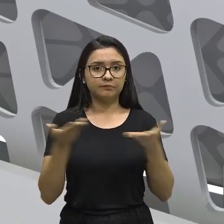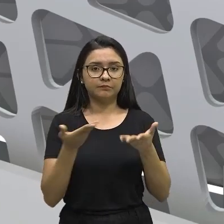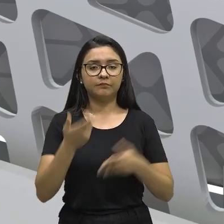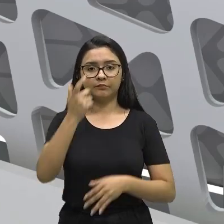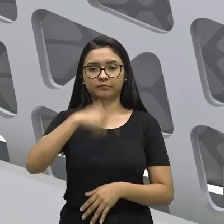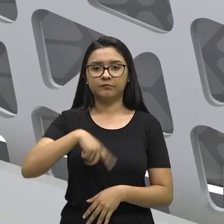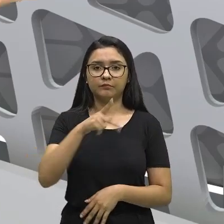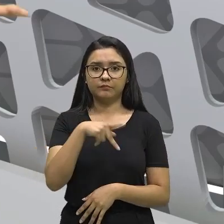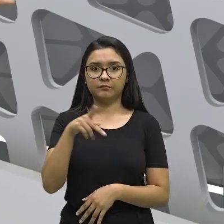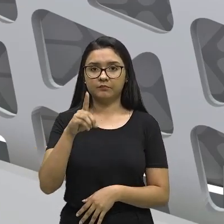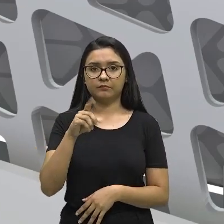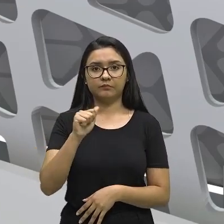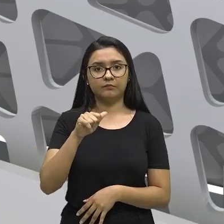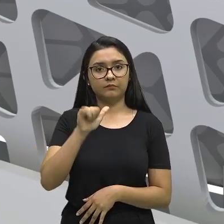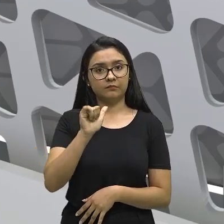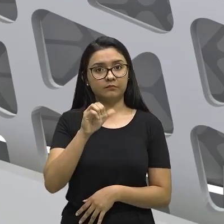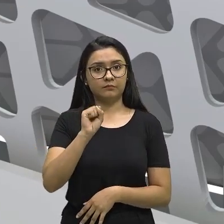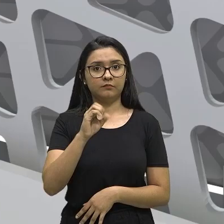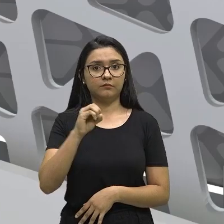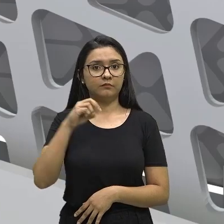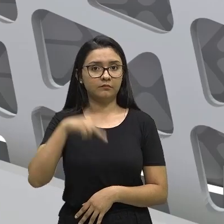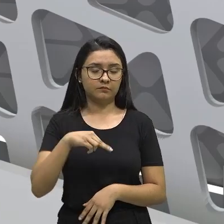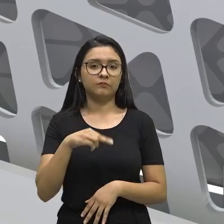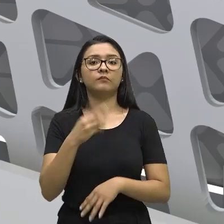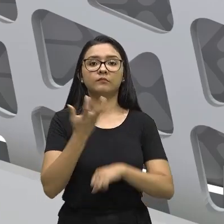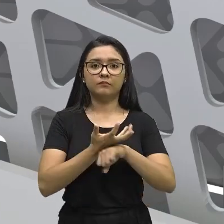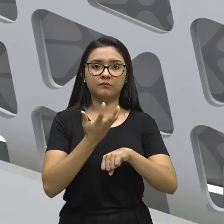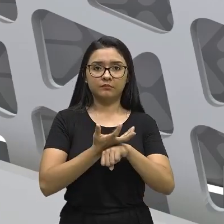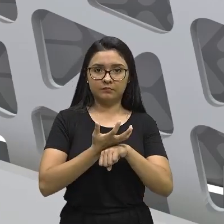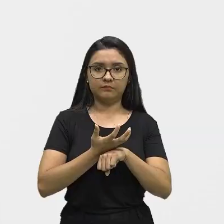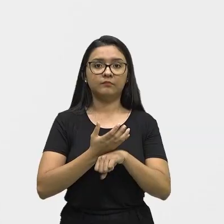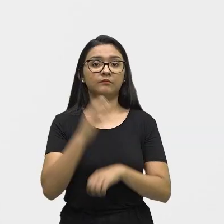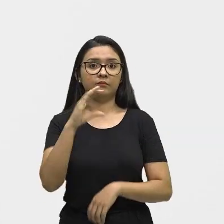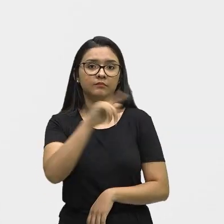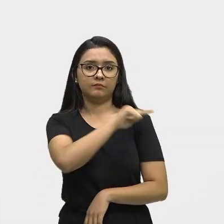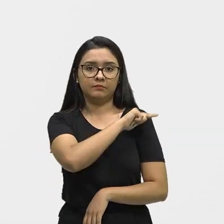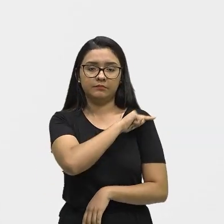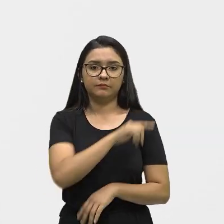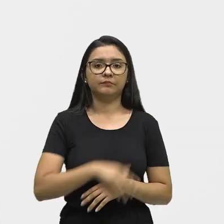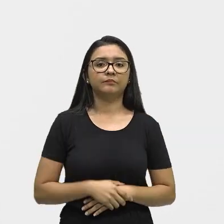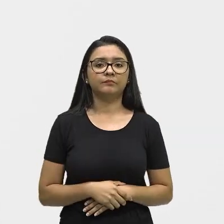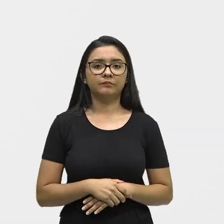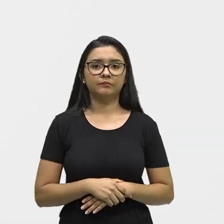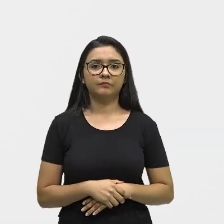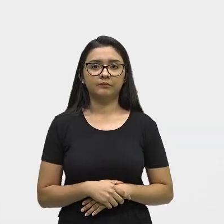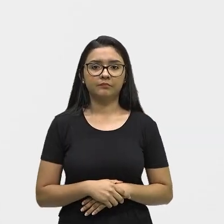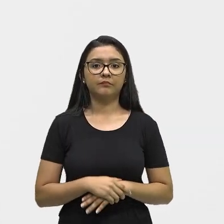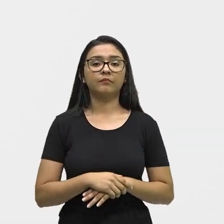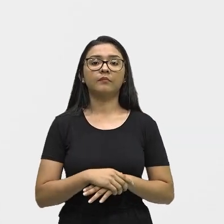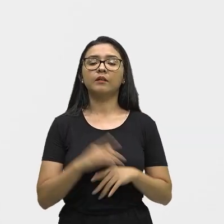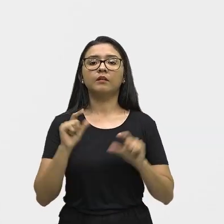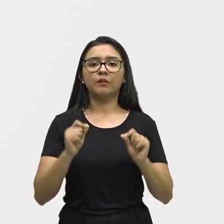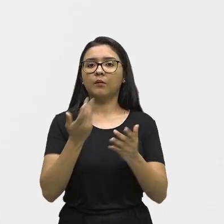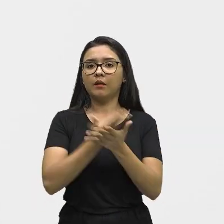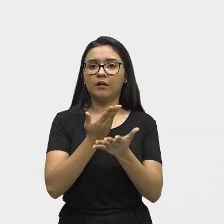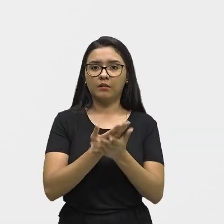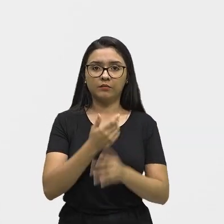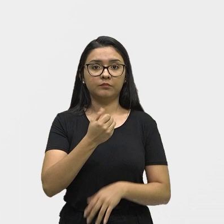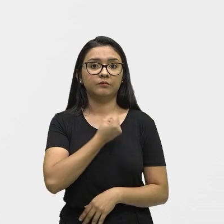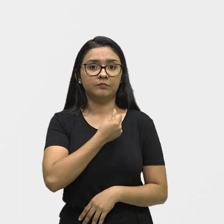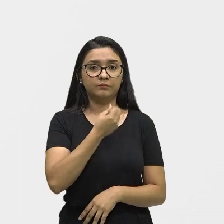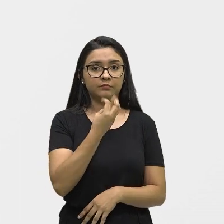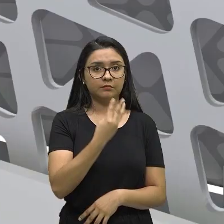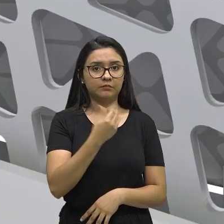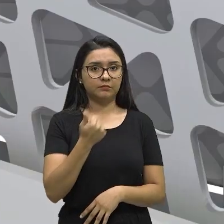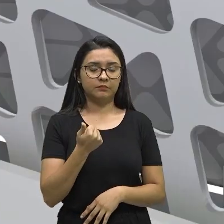o professor Daison Jardim, do 7º ano de Ciências. Vejam aí na nossa aula. Temos nossa aula 31,